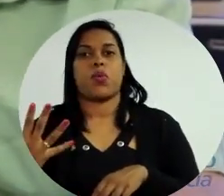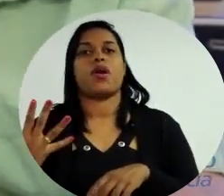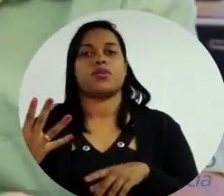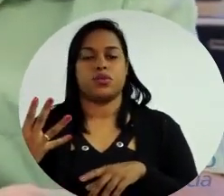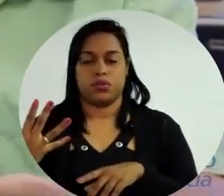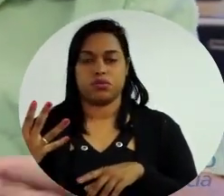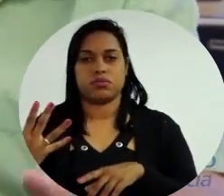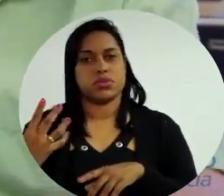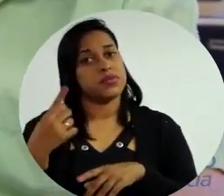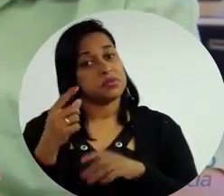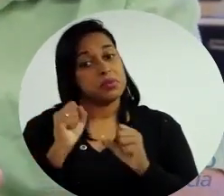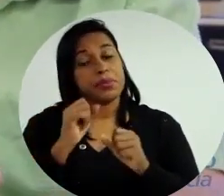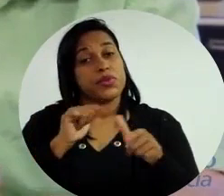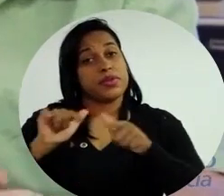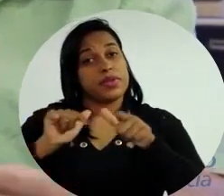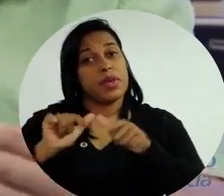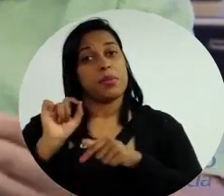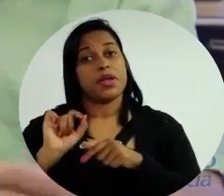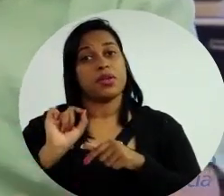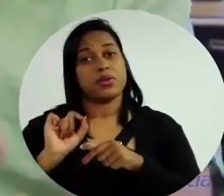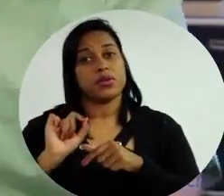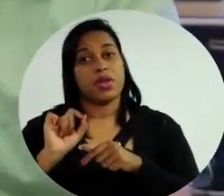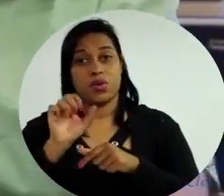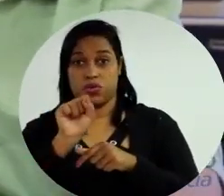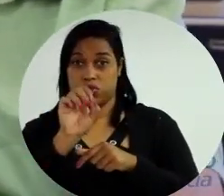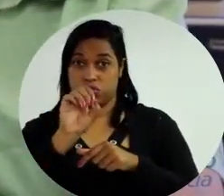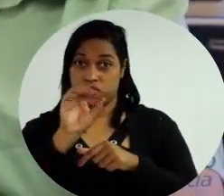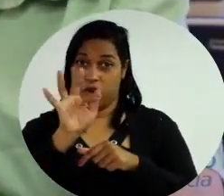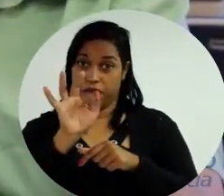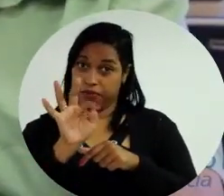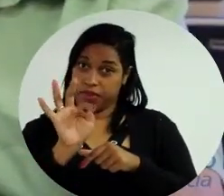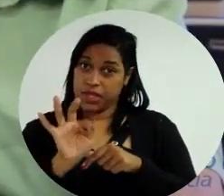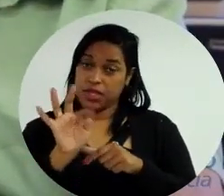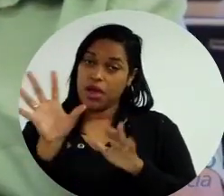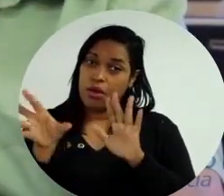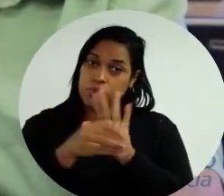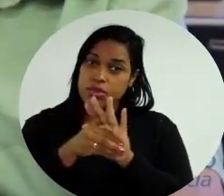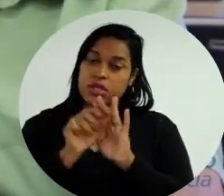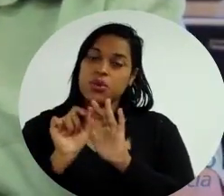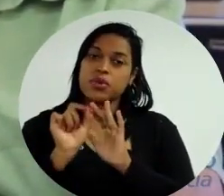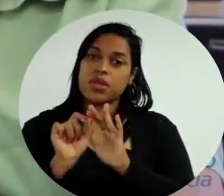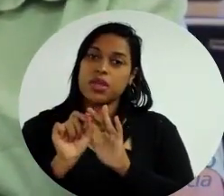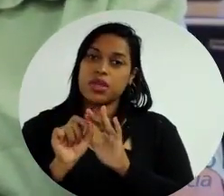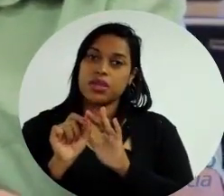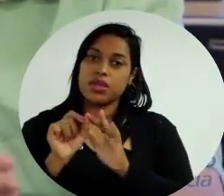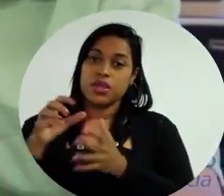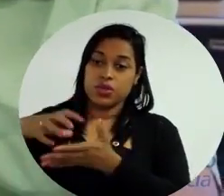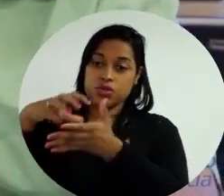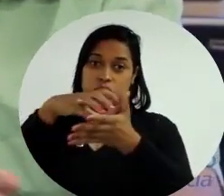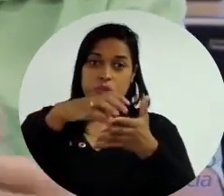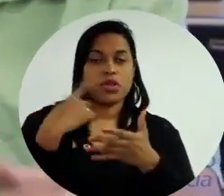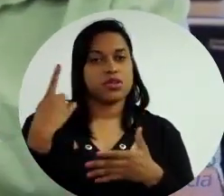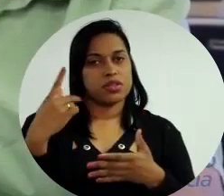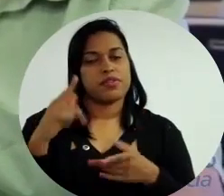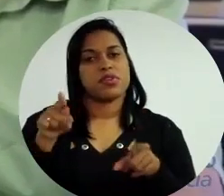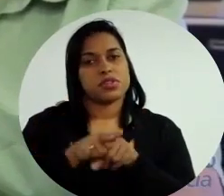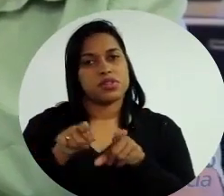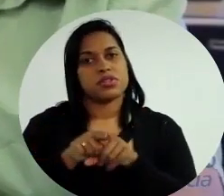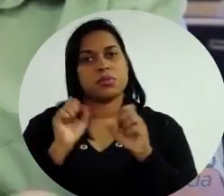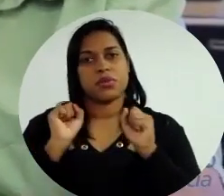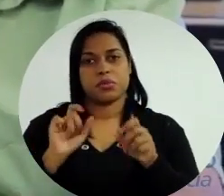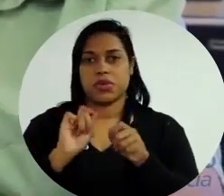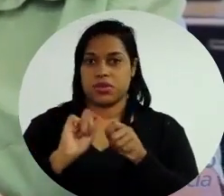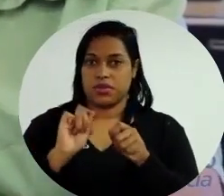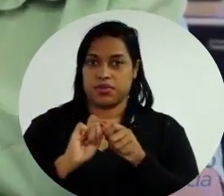0.48.4. Só que nosso trabalho, o software que vai estar instalado nos polos e que vocês também podem